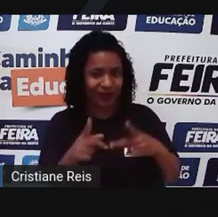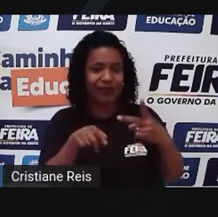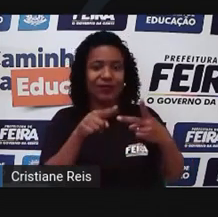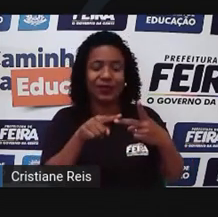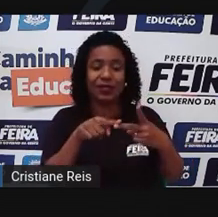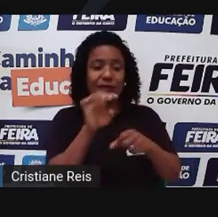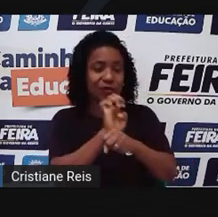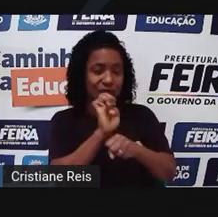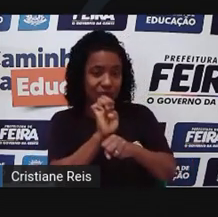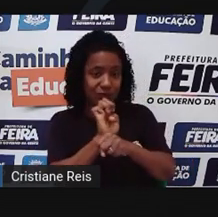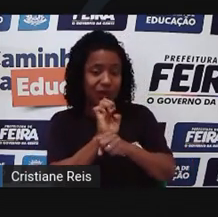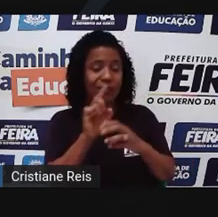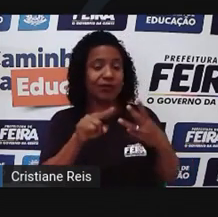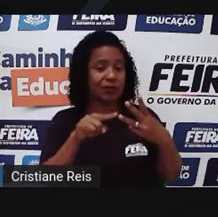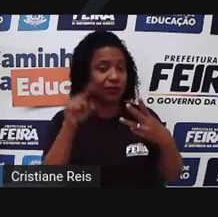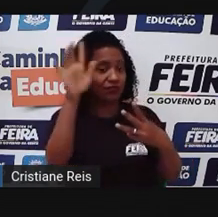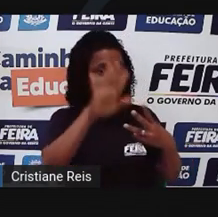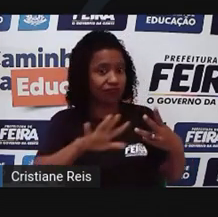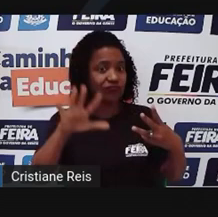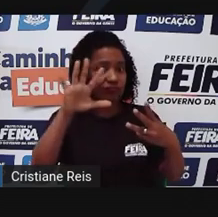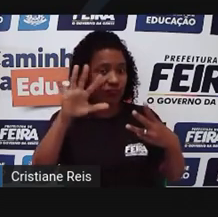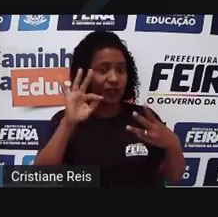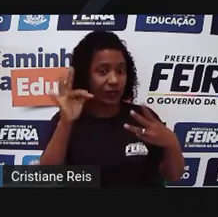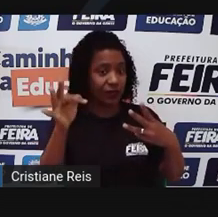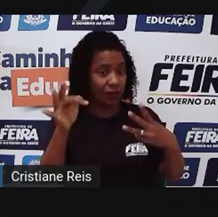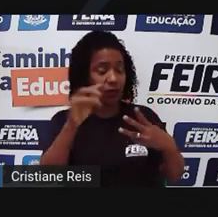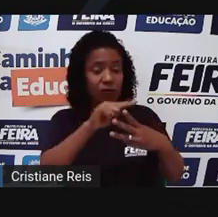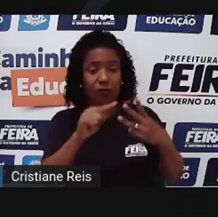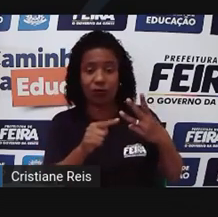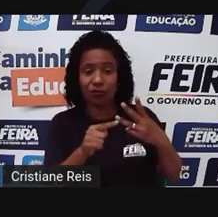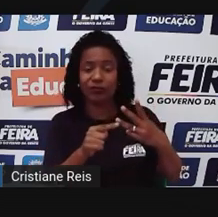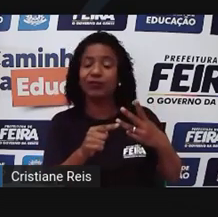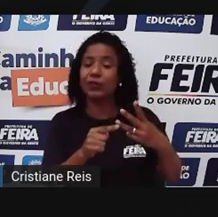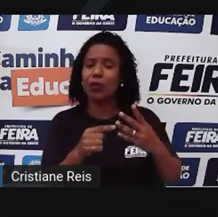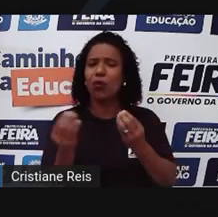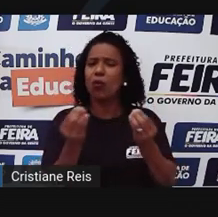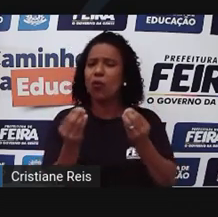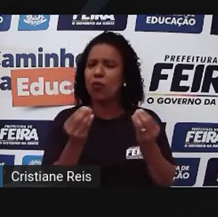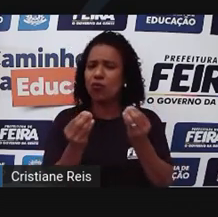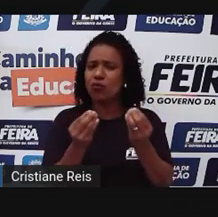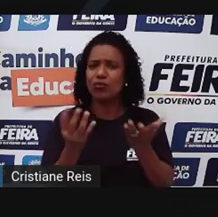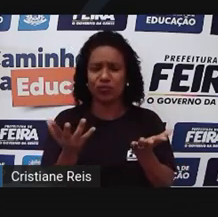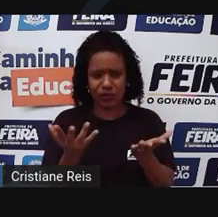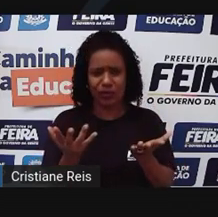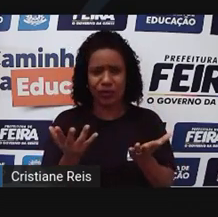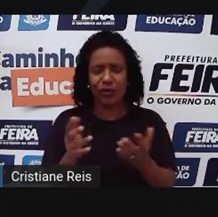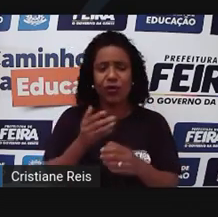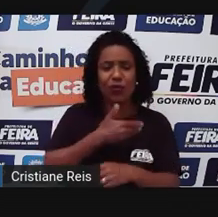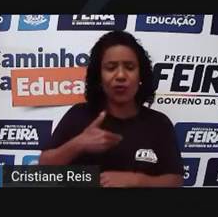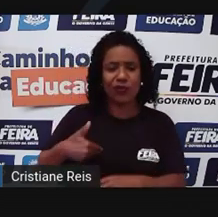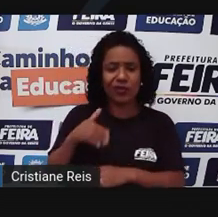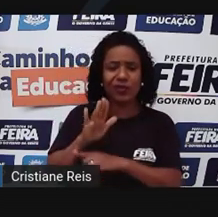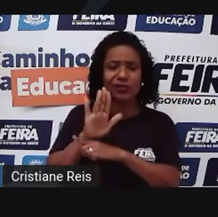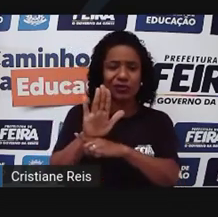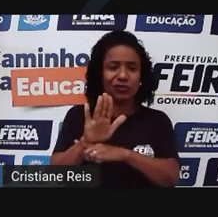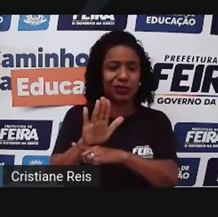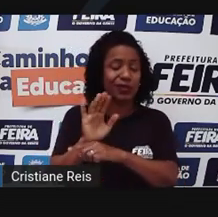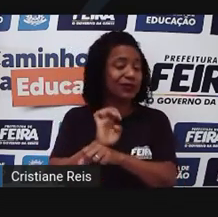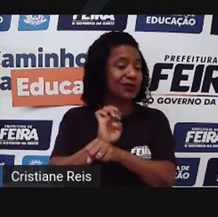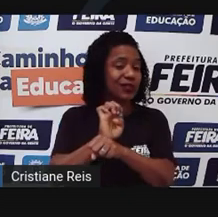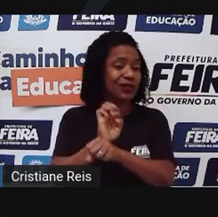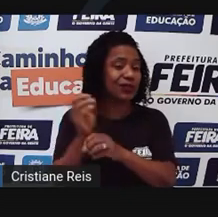Em relação a essa vulnerabilidade desses grupos, né, como é que o Estado pode atuar nesse sentido? Nós